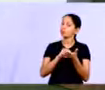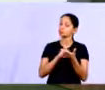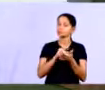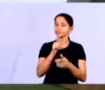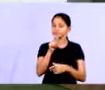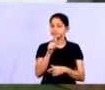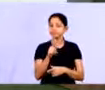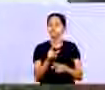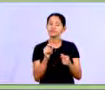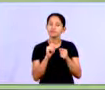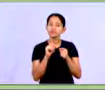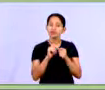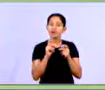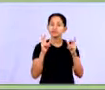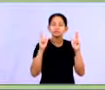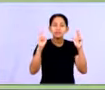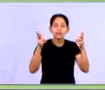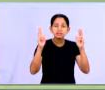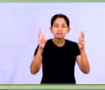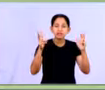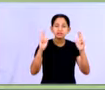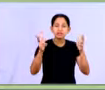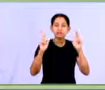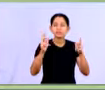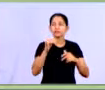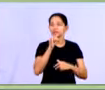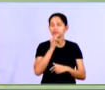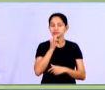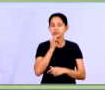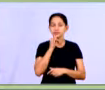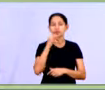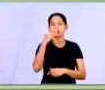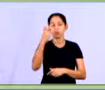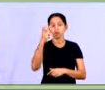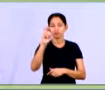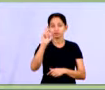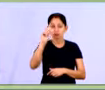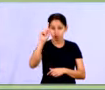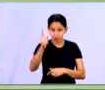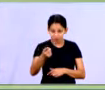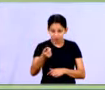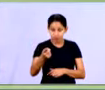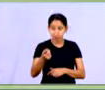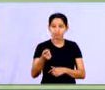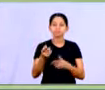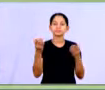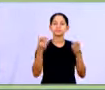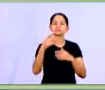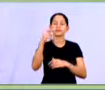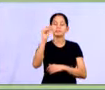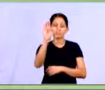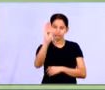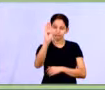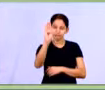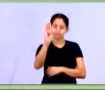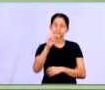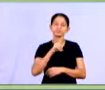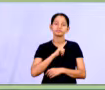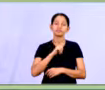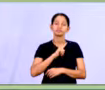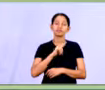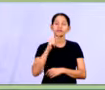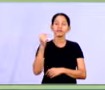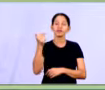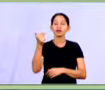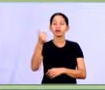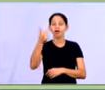aí a gente segue essa mesma lógica. 45 mil é o valor investido no primeiro momento. No segundo momento eu tenho